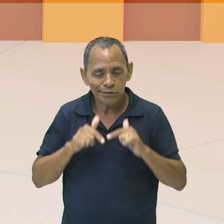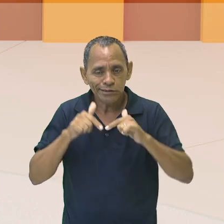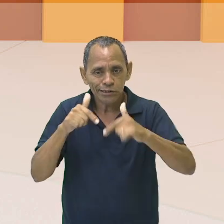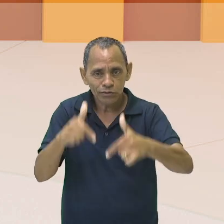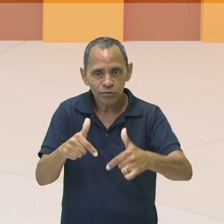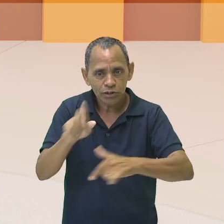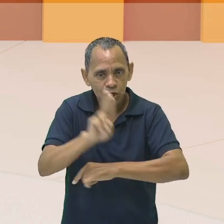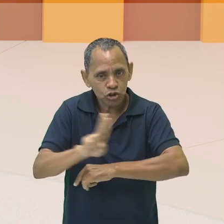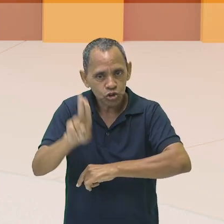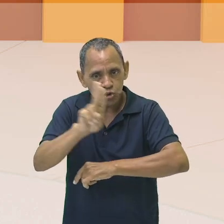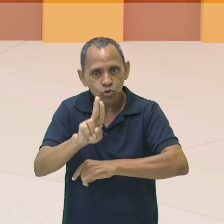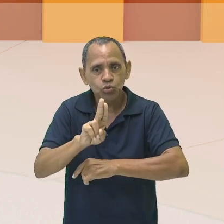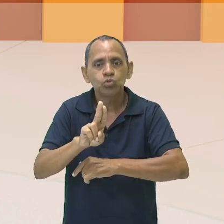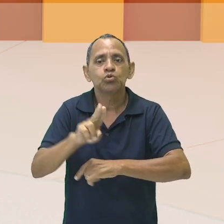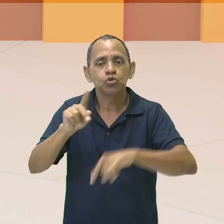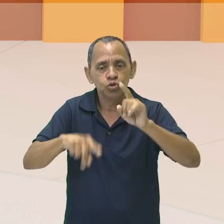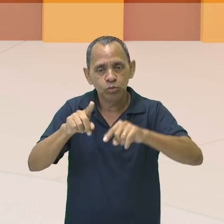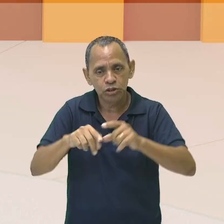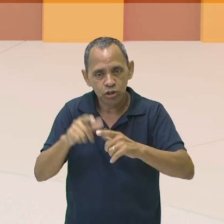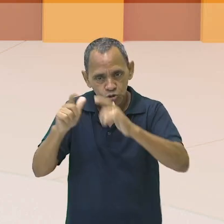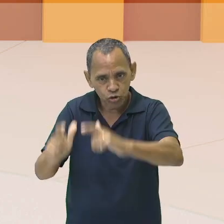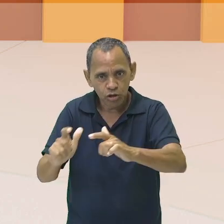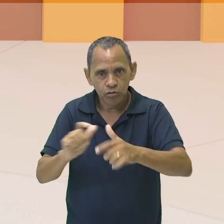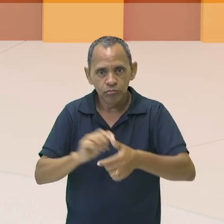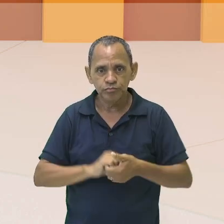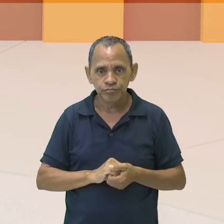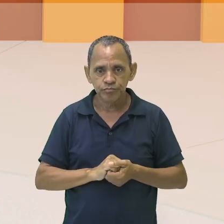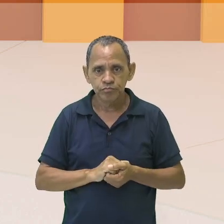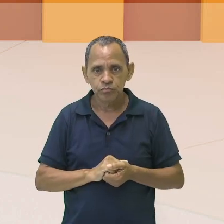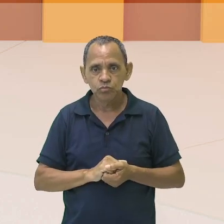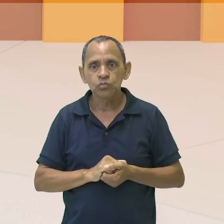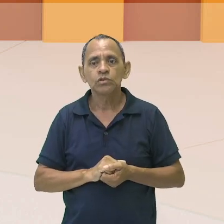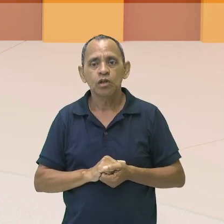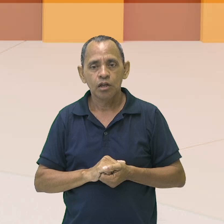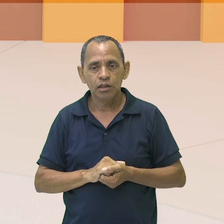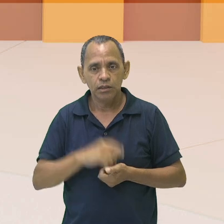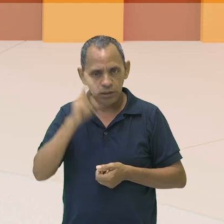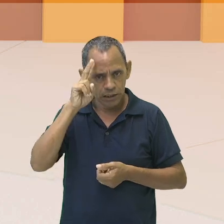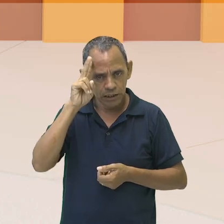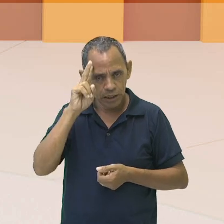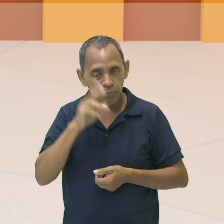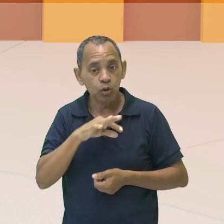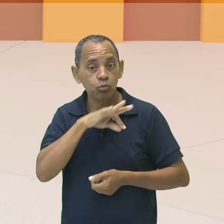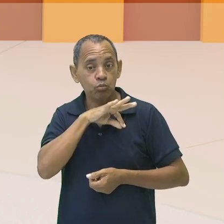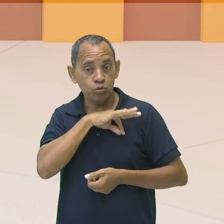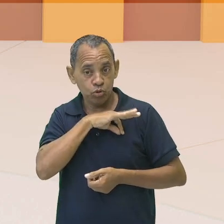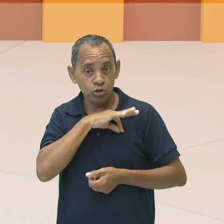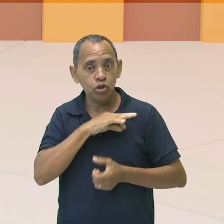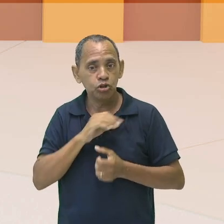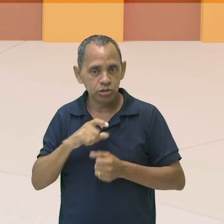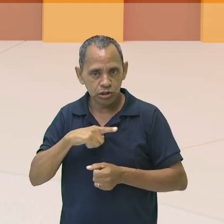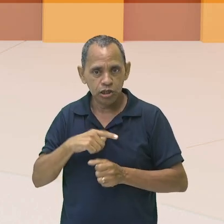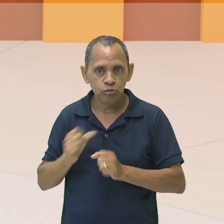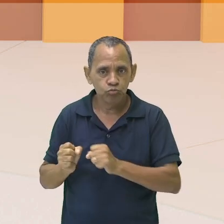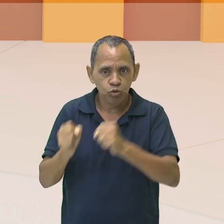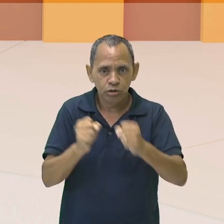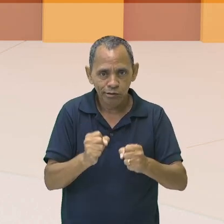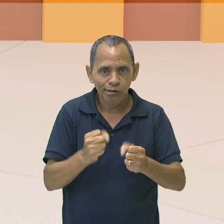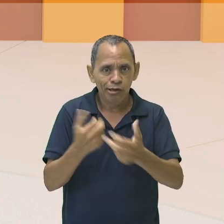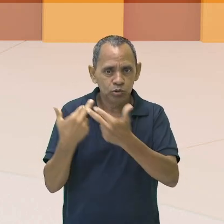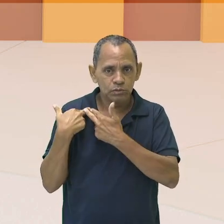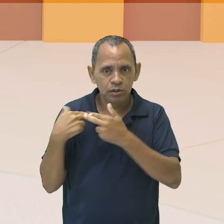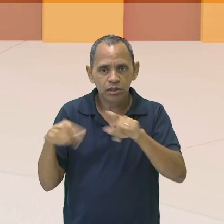uma forma geral, certo? Atribuições do IBAMA. Poder de polícia, que a gente já comentou, padrões de qualidade